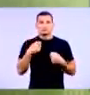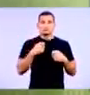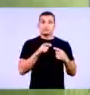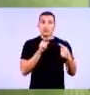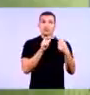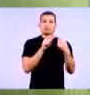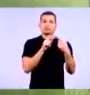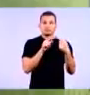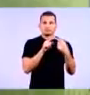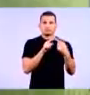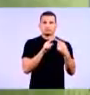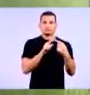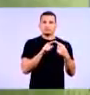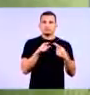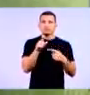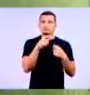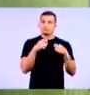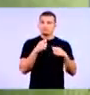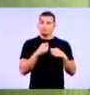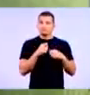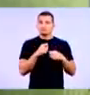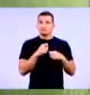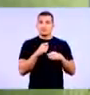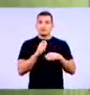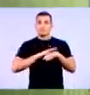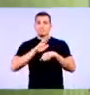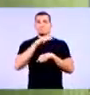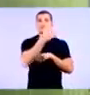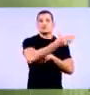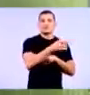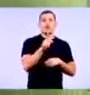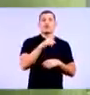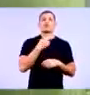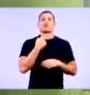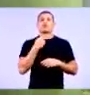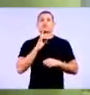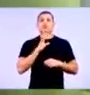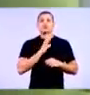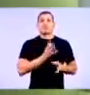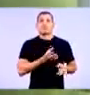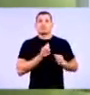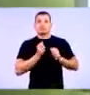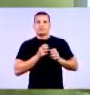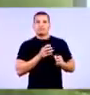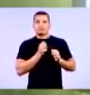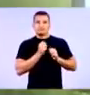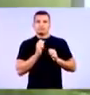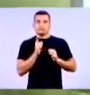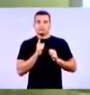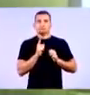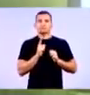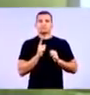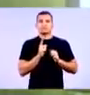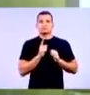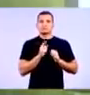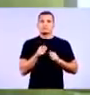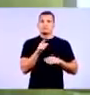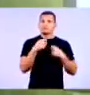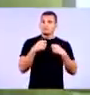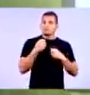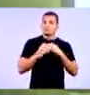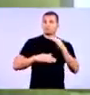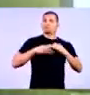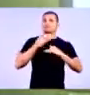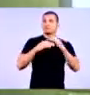conecte. Né? Você tem que passar à frente, você não pode apenas receber. Isso é solicitado de você. Você tem que se